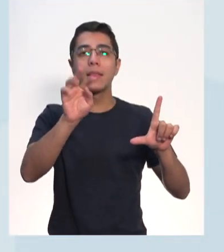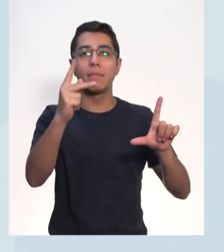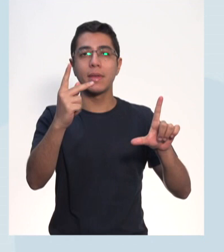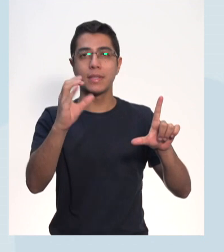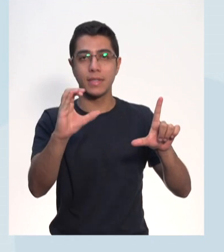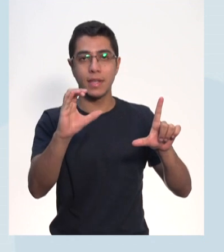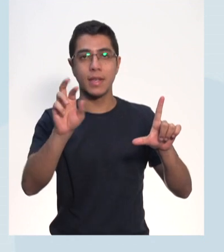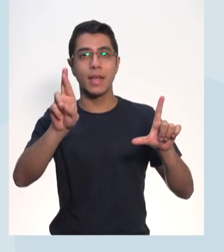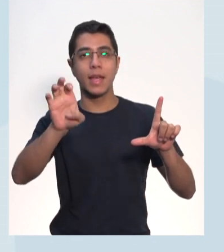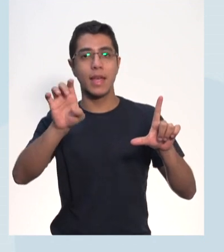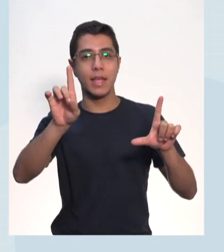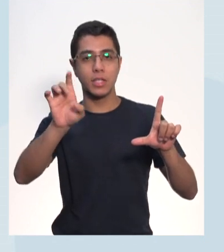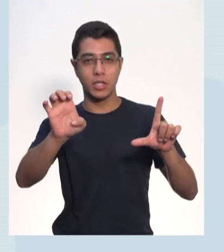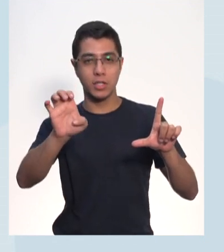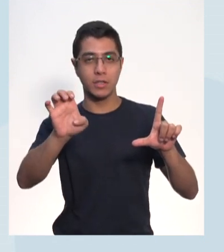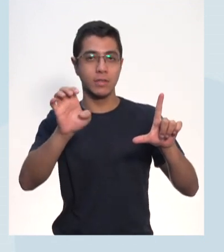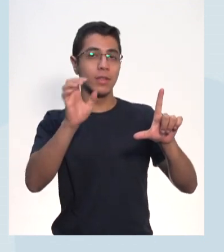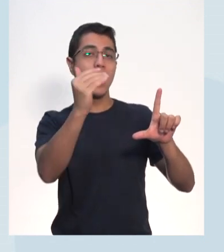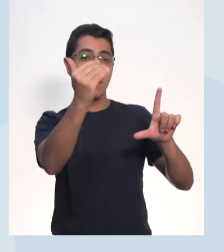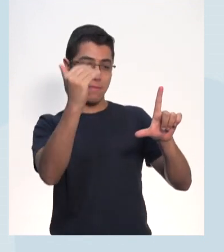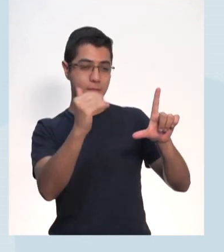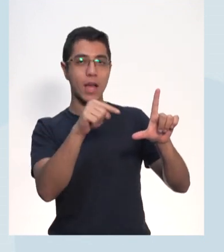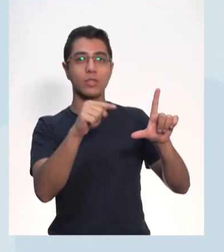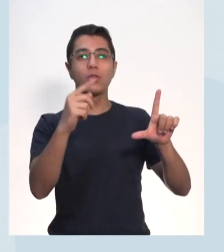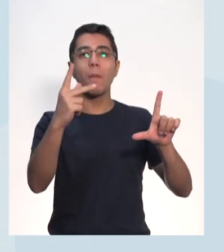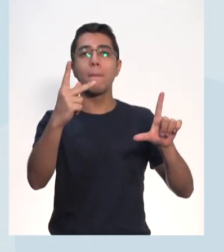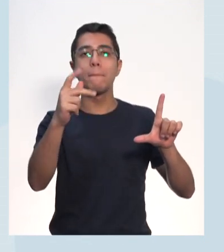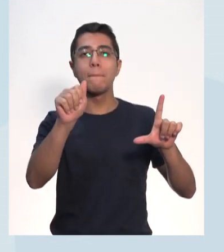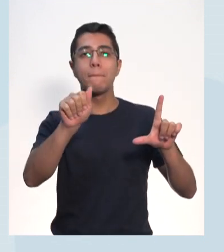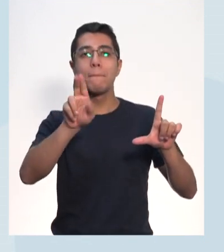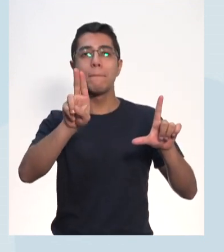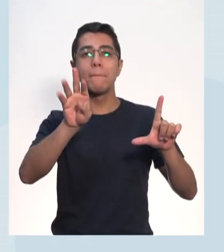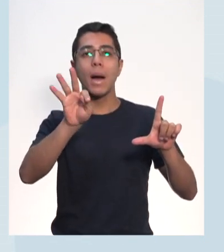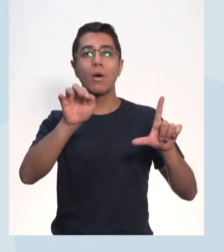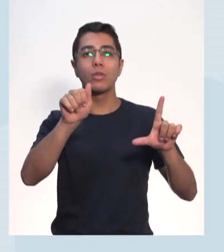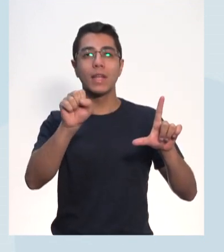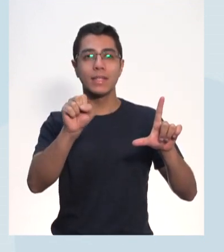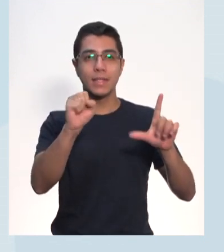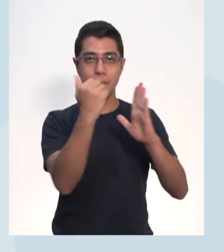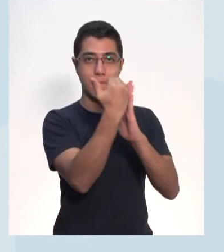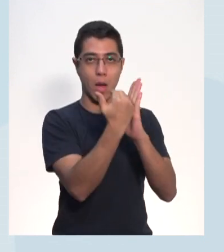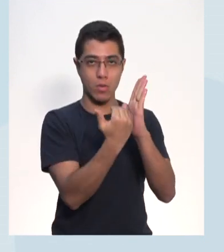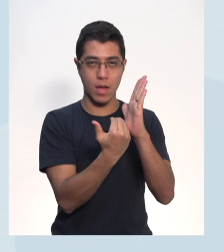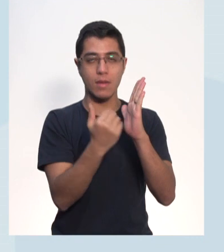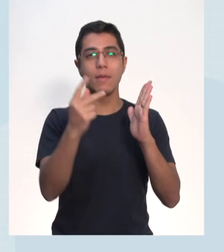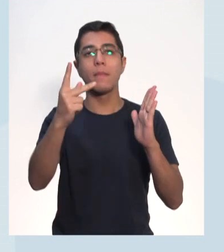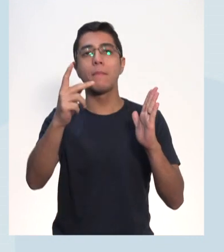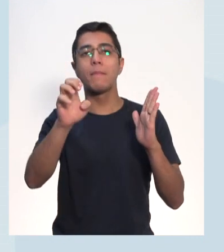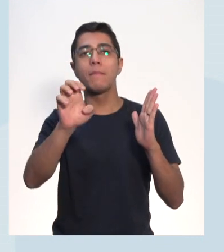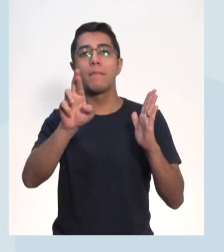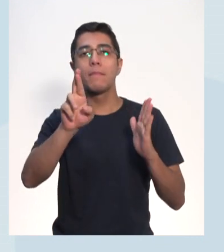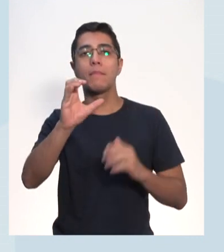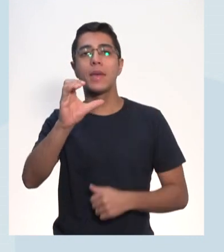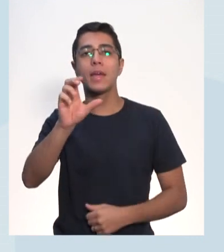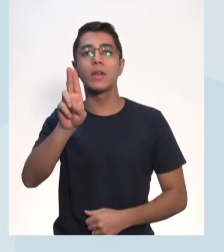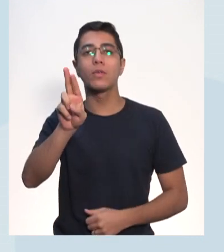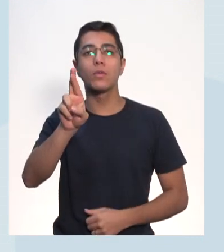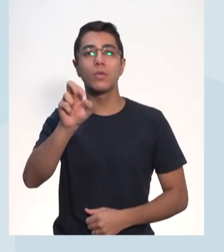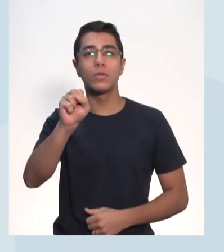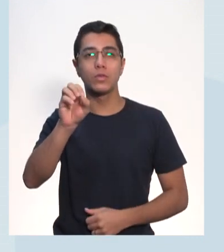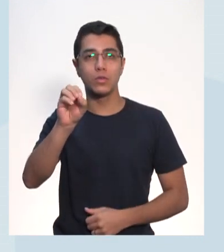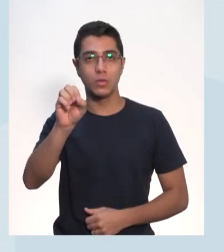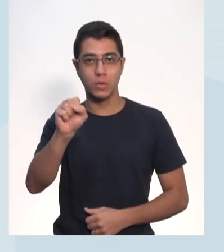você vai clicar em pautas e percursos formativos. No caso aqui, eu estou exemplificando